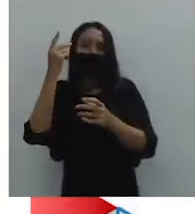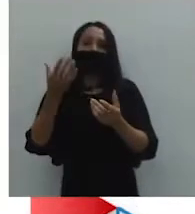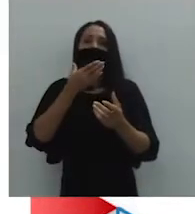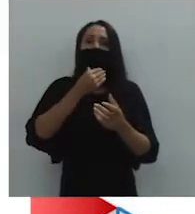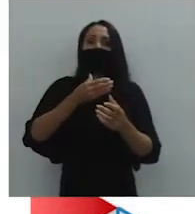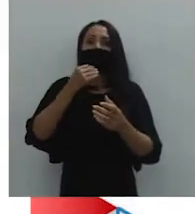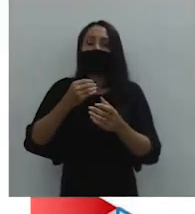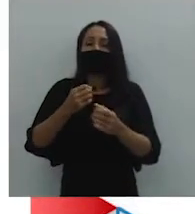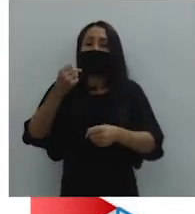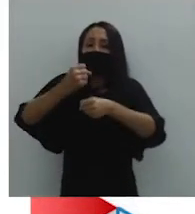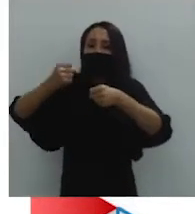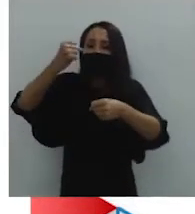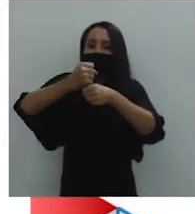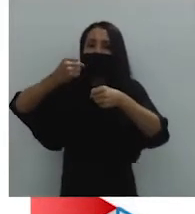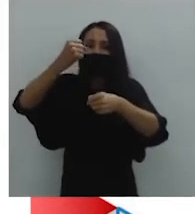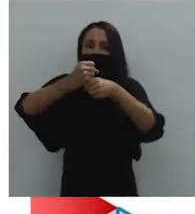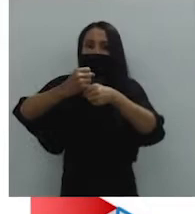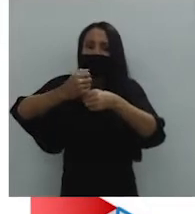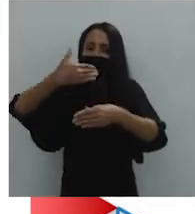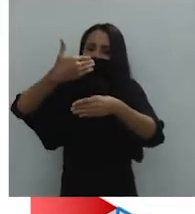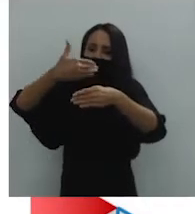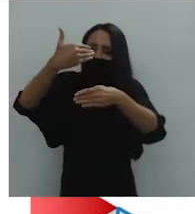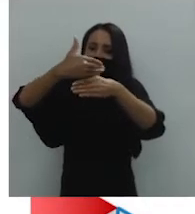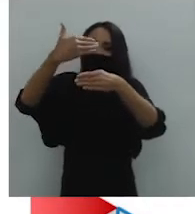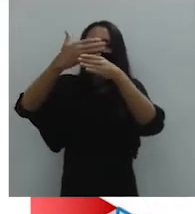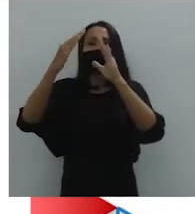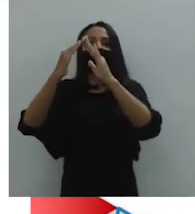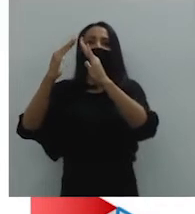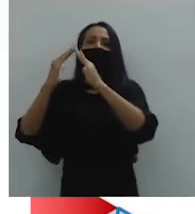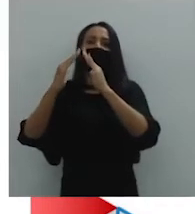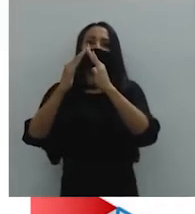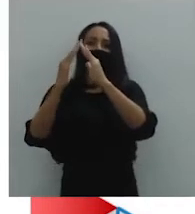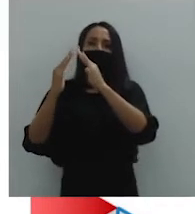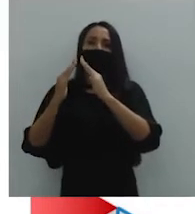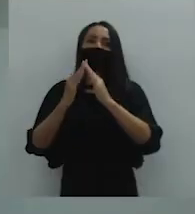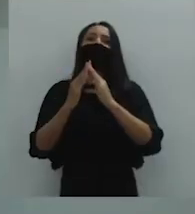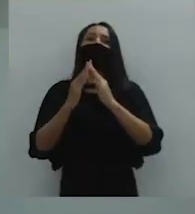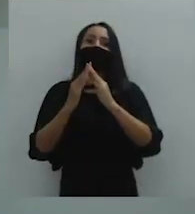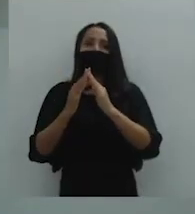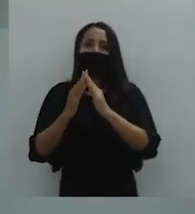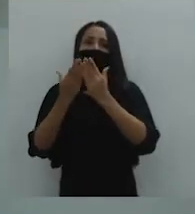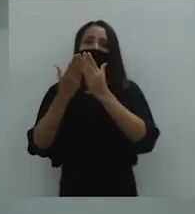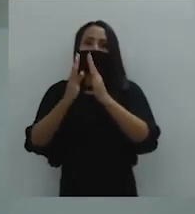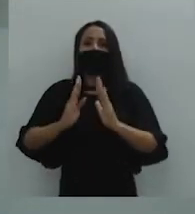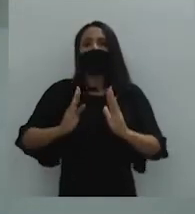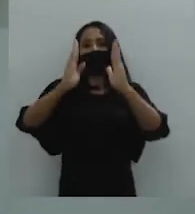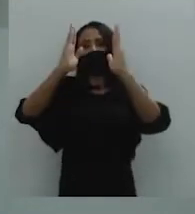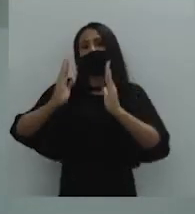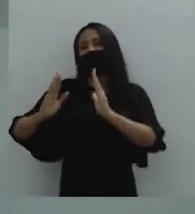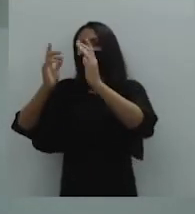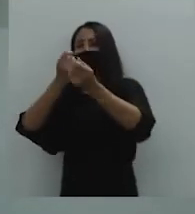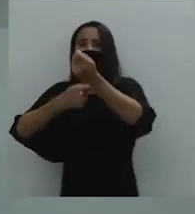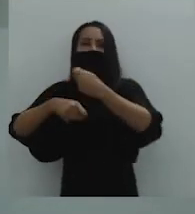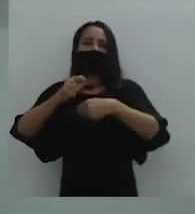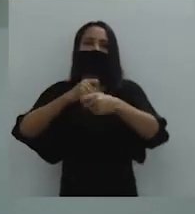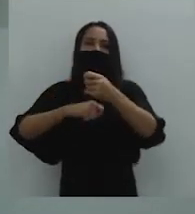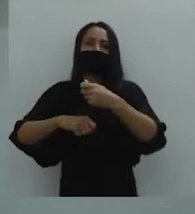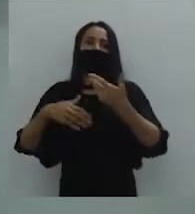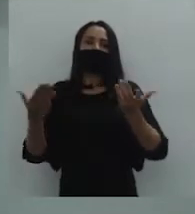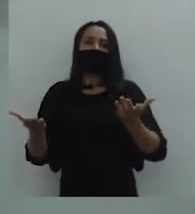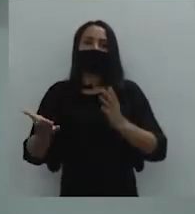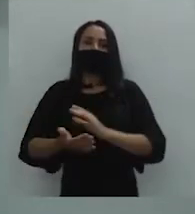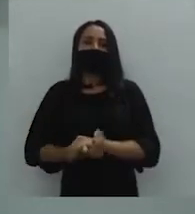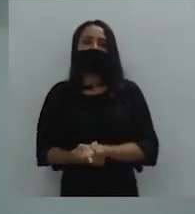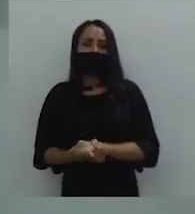construindo casas. Quanto mais pessoas, mais infraestruturas, mais casas, mais prédios, mais comércio, enfim, aí tem